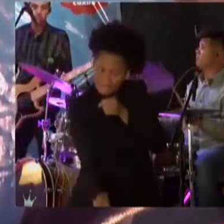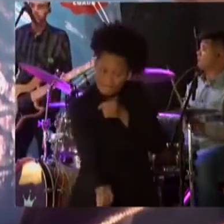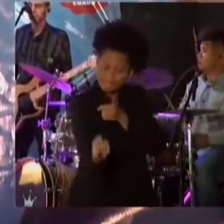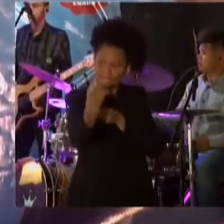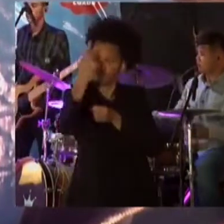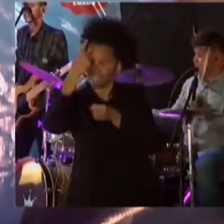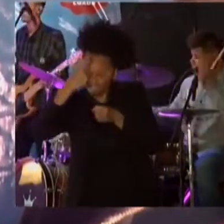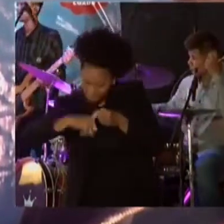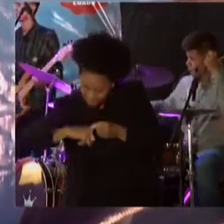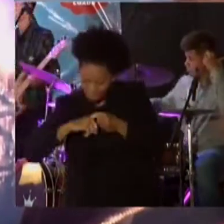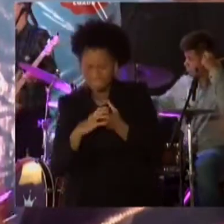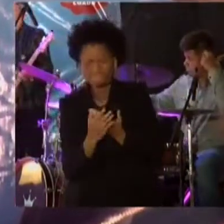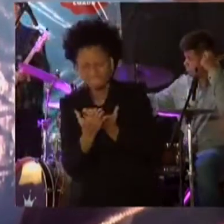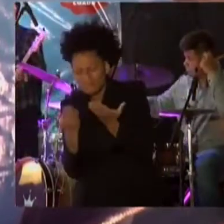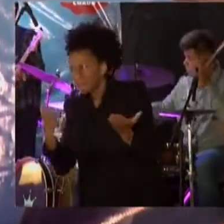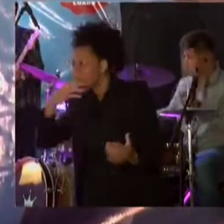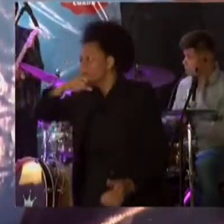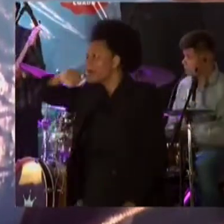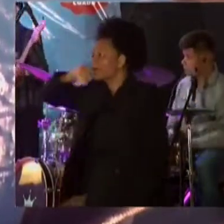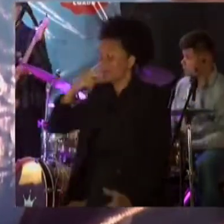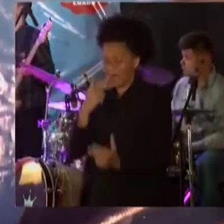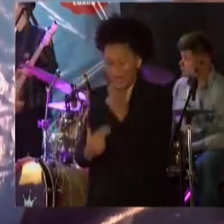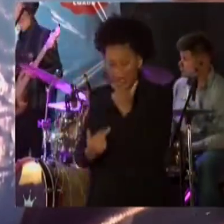o Pai.